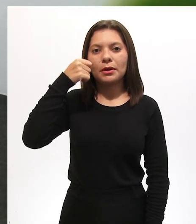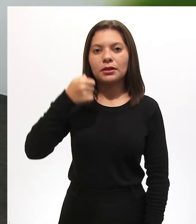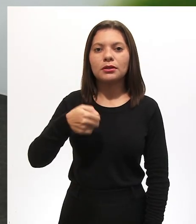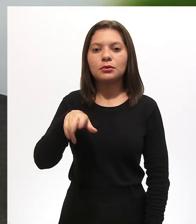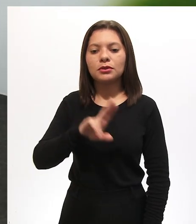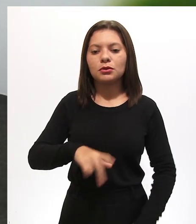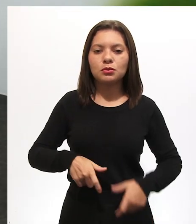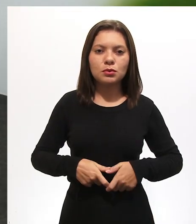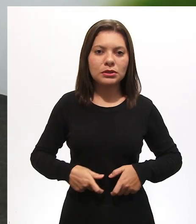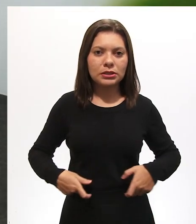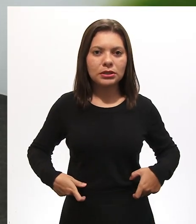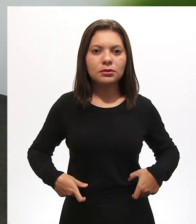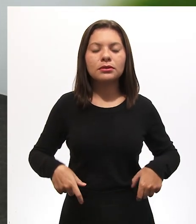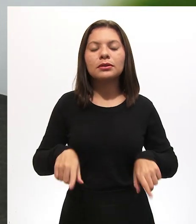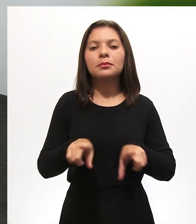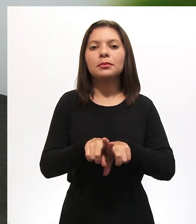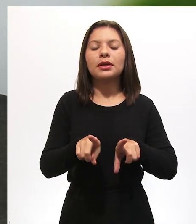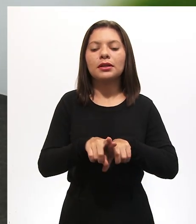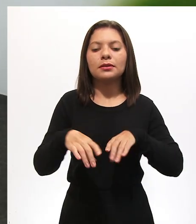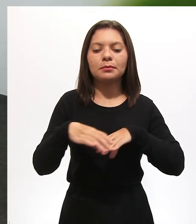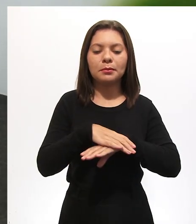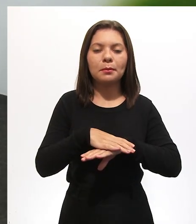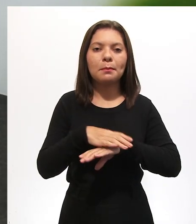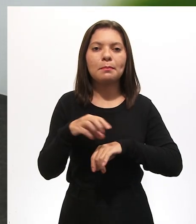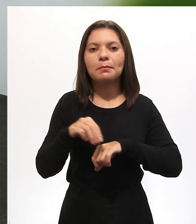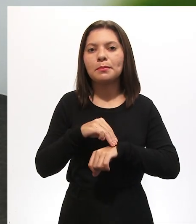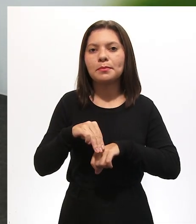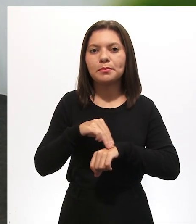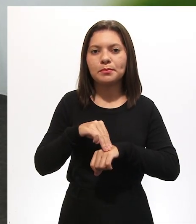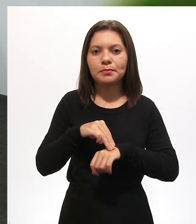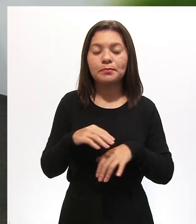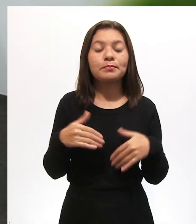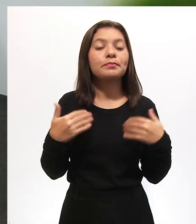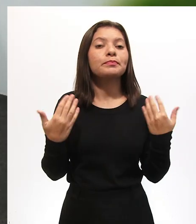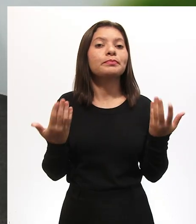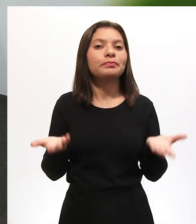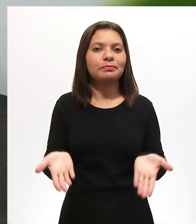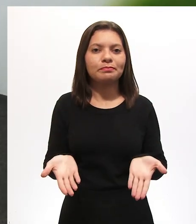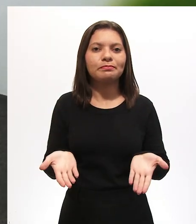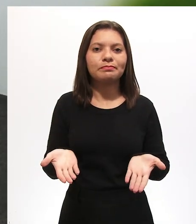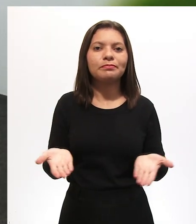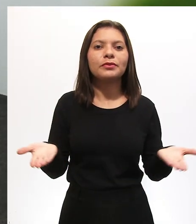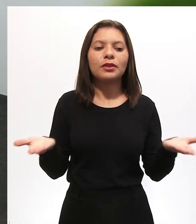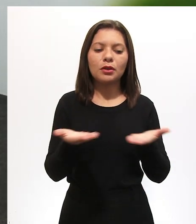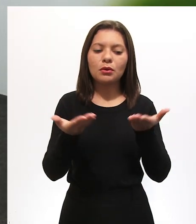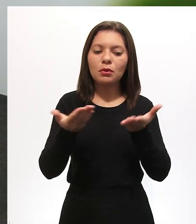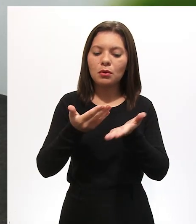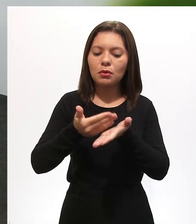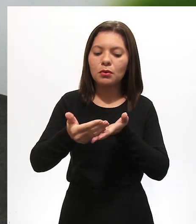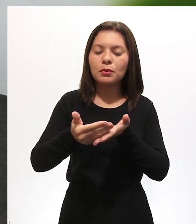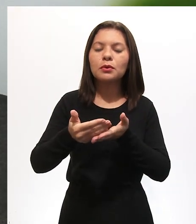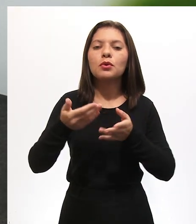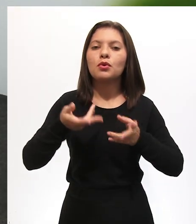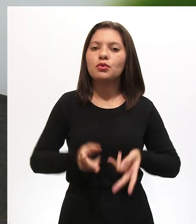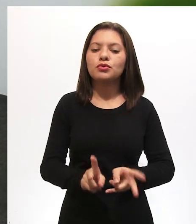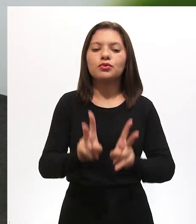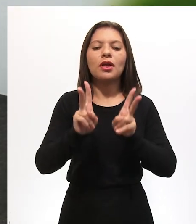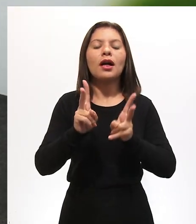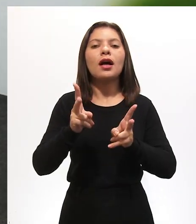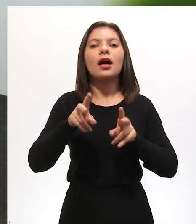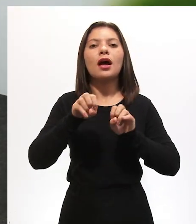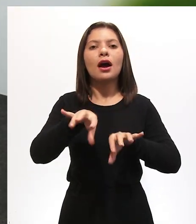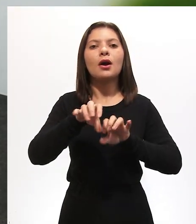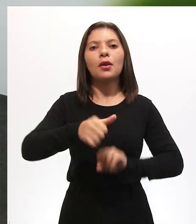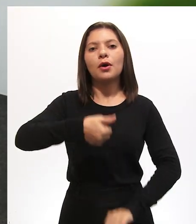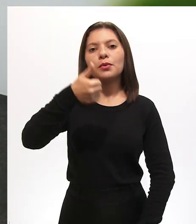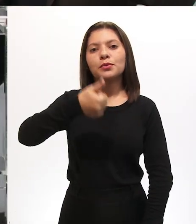cinto e sapatos marrons. Bom, gente, vamos avançar então para a aula 1. Eu espero